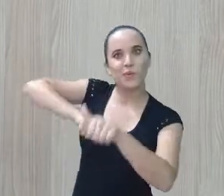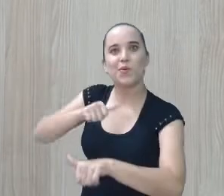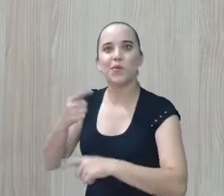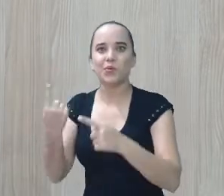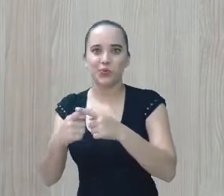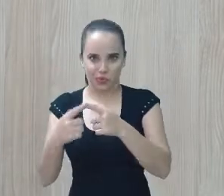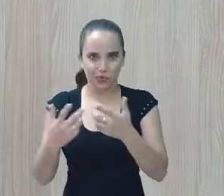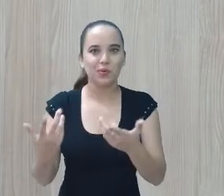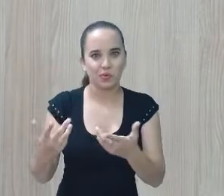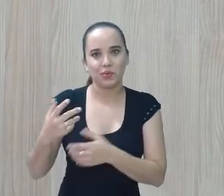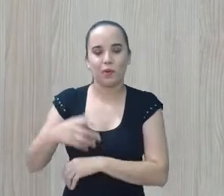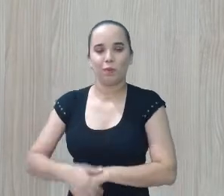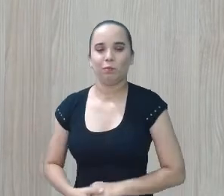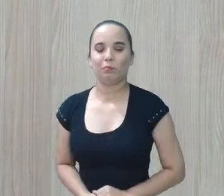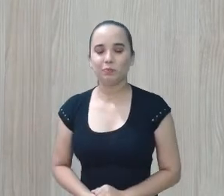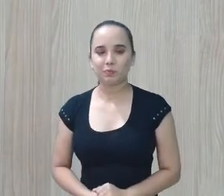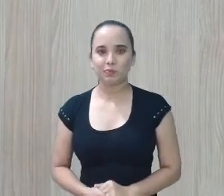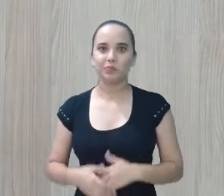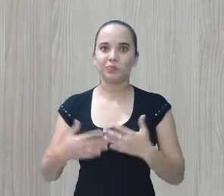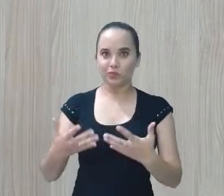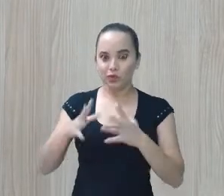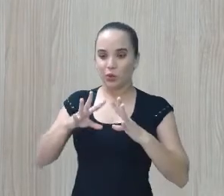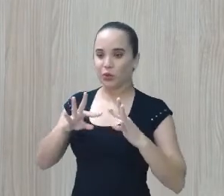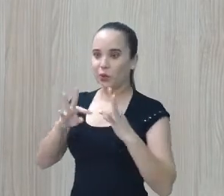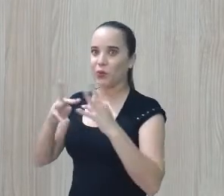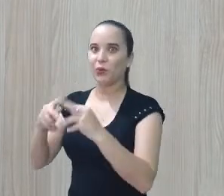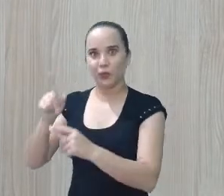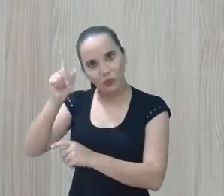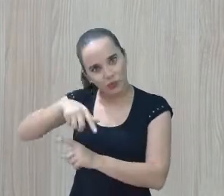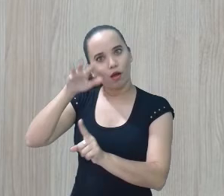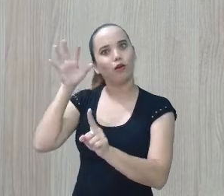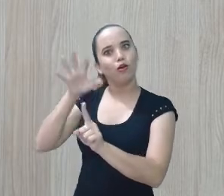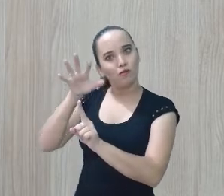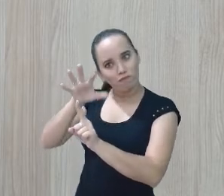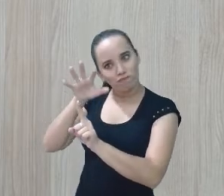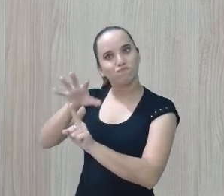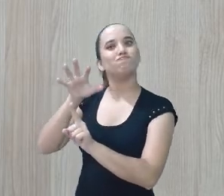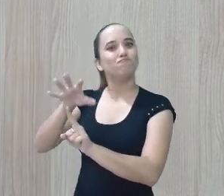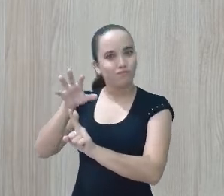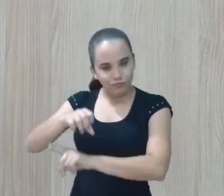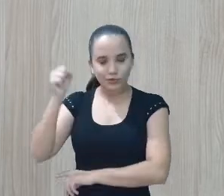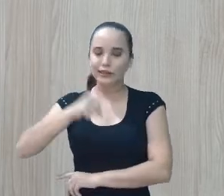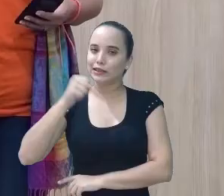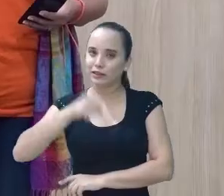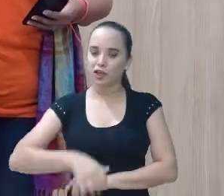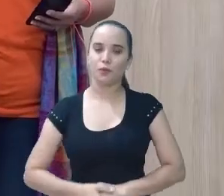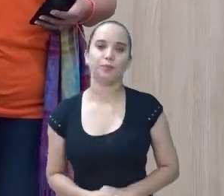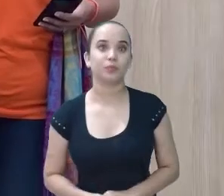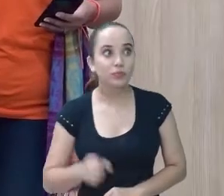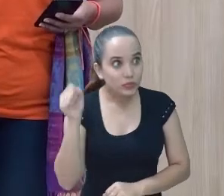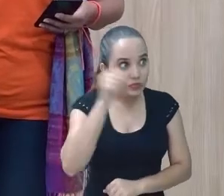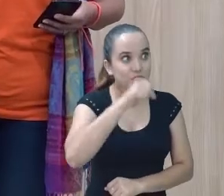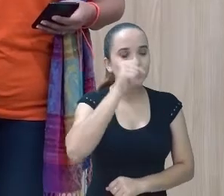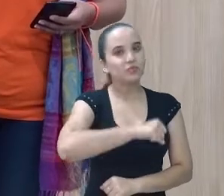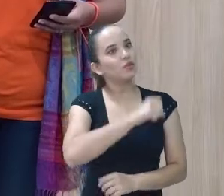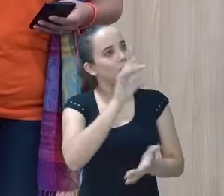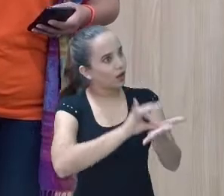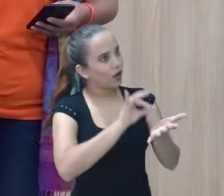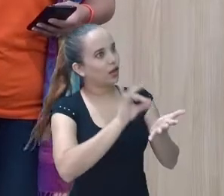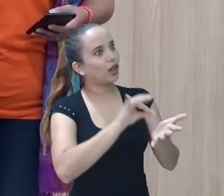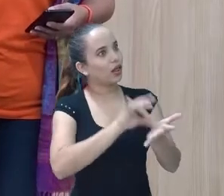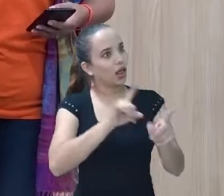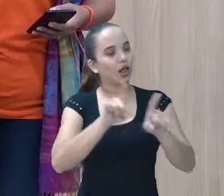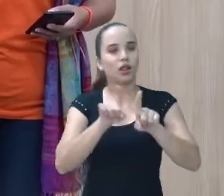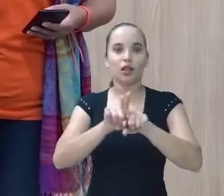numa grande metrópole. Com certeza. Então, tudo isso interferiu também. Interferiu, né? E incentivou